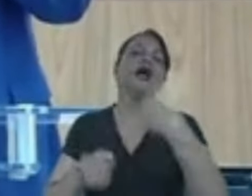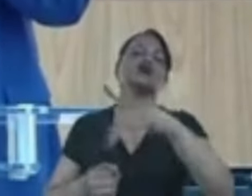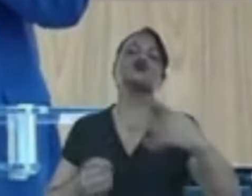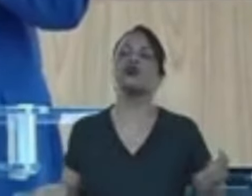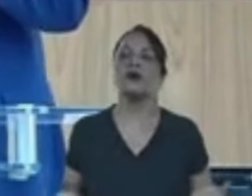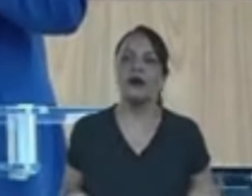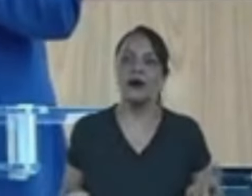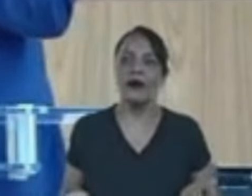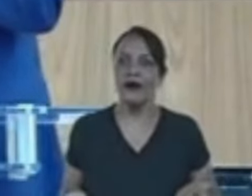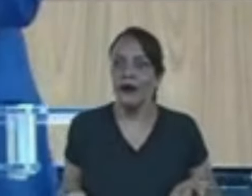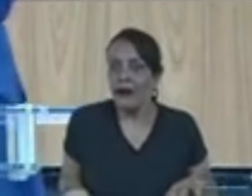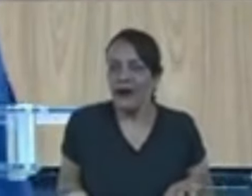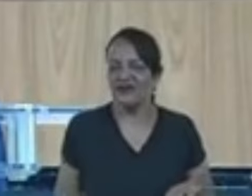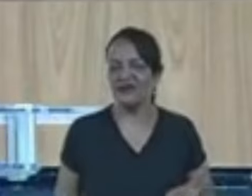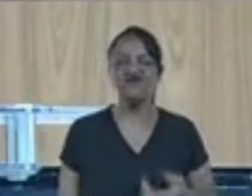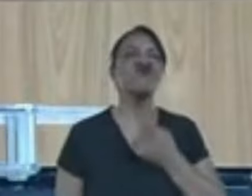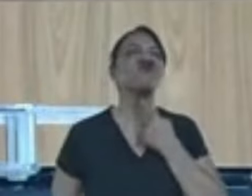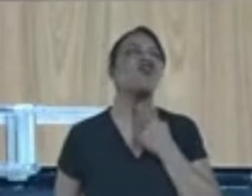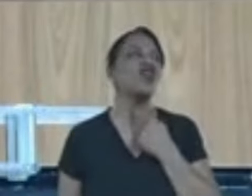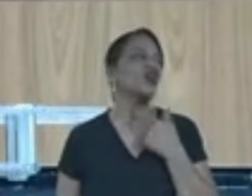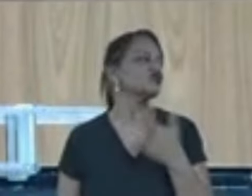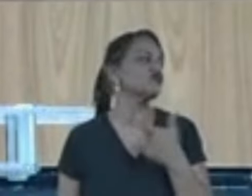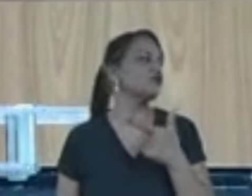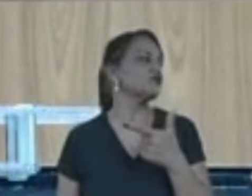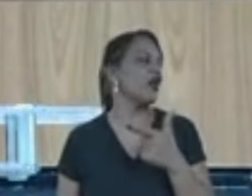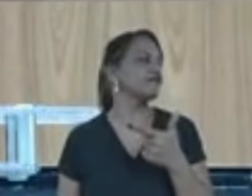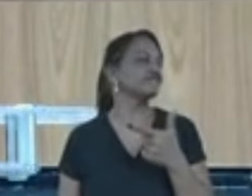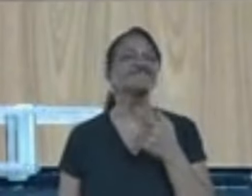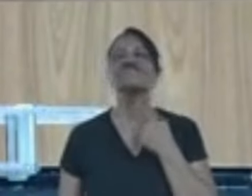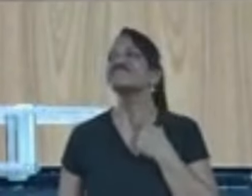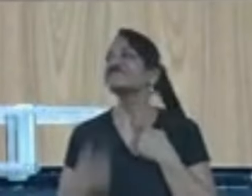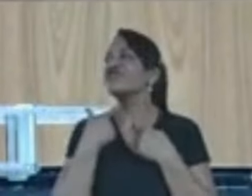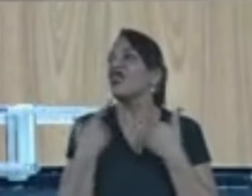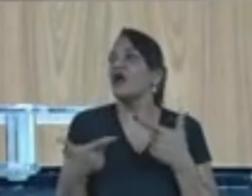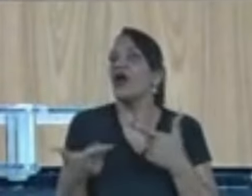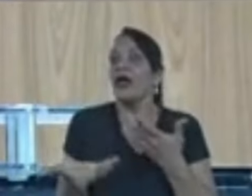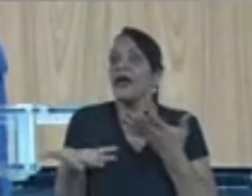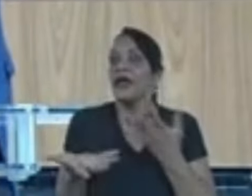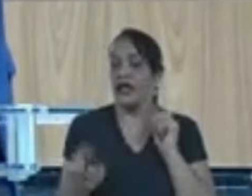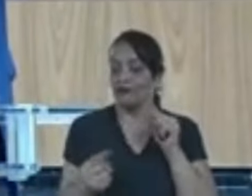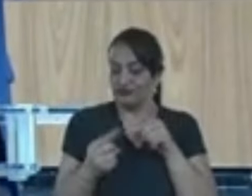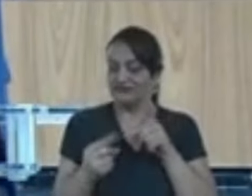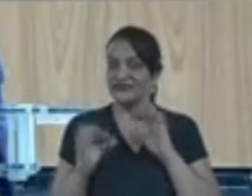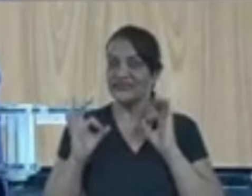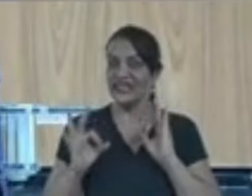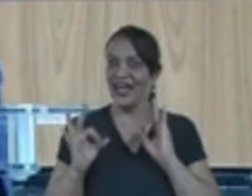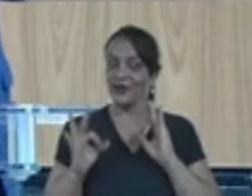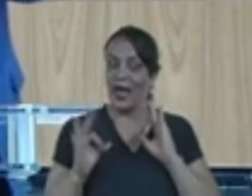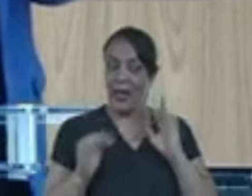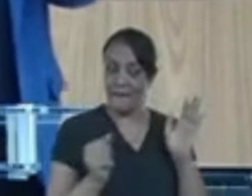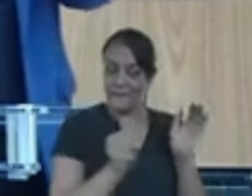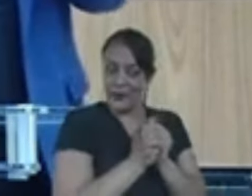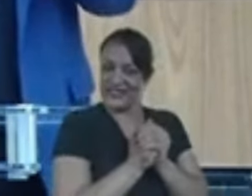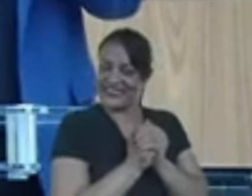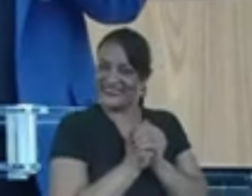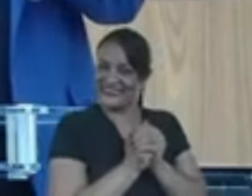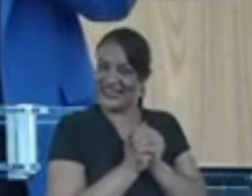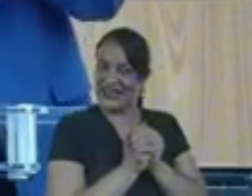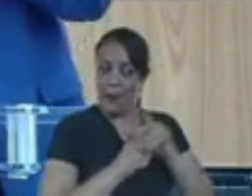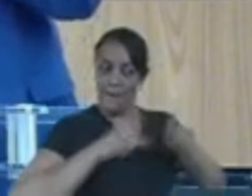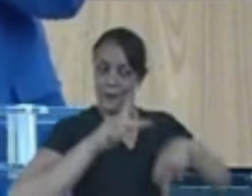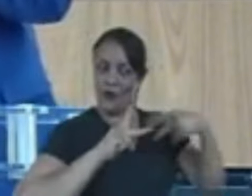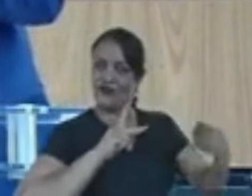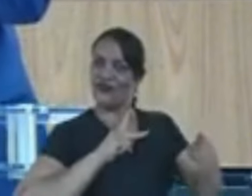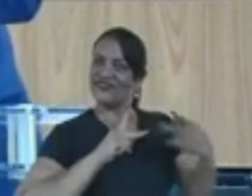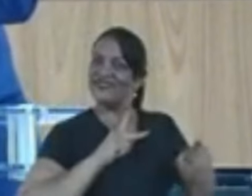Ele ia falando na maior má vontade, porque ele não queria, ele estava querendo proteger a nação dele, tudo aquilo que ele imaginava. O pavor dele era ver o povo